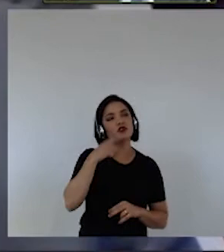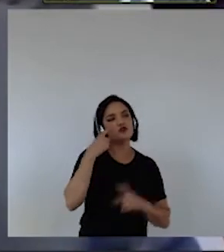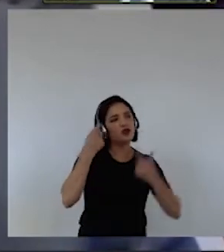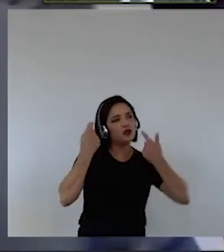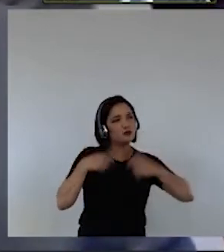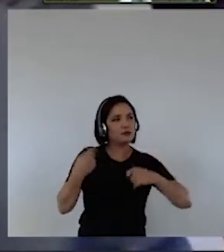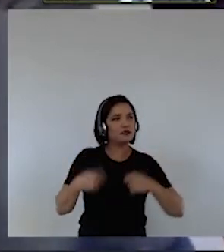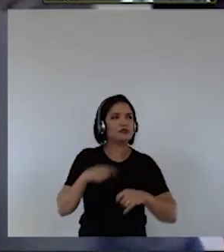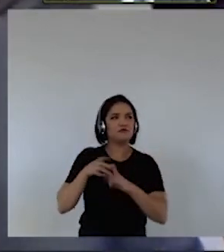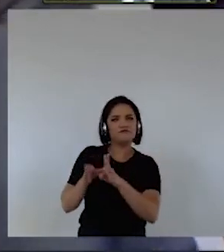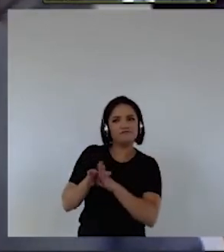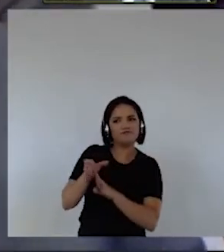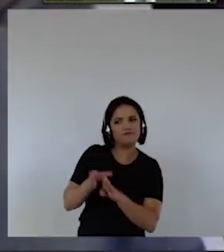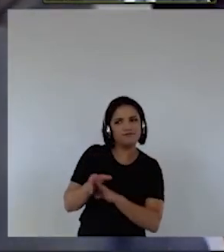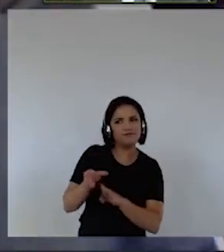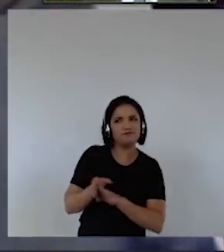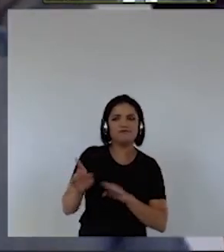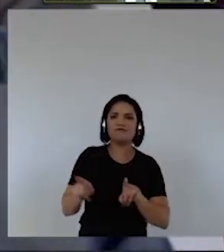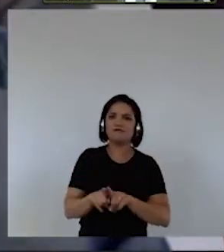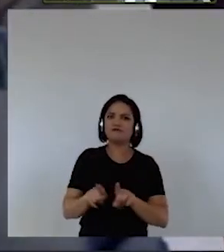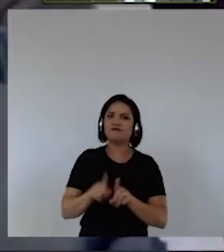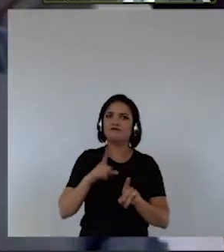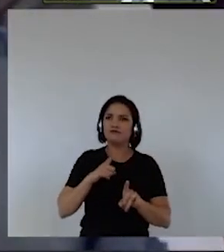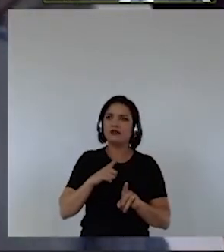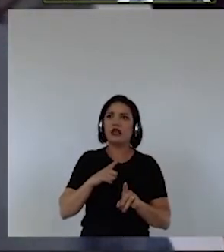contrata o advogado quando tem um litígio, já sai